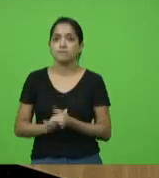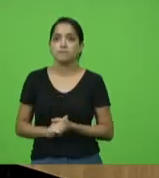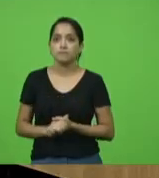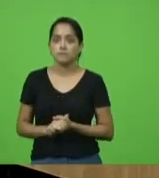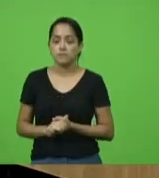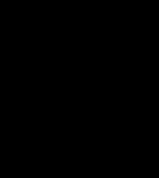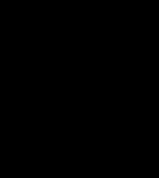Obrigado. Obrigado. Obrigado. Obrigado. Obrigado.